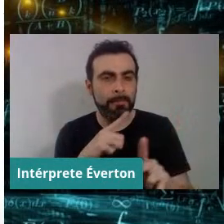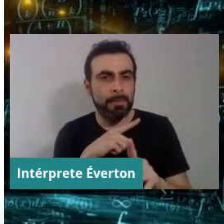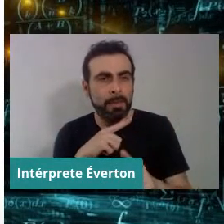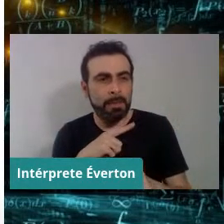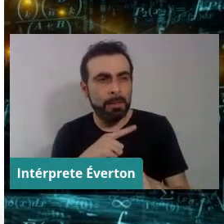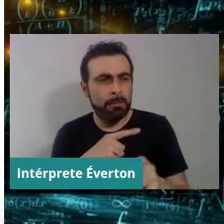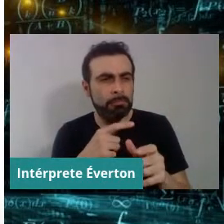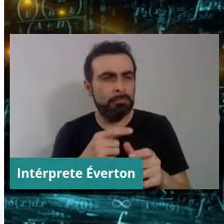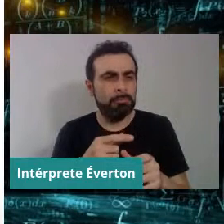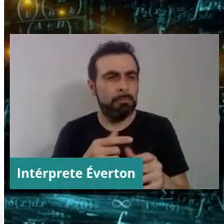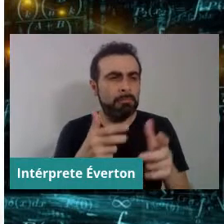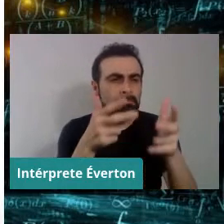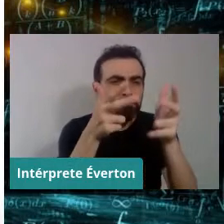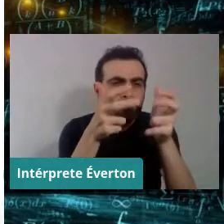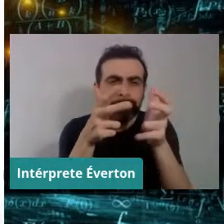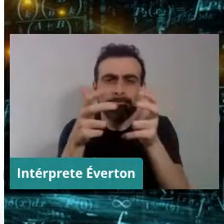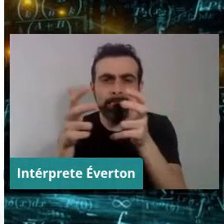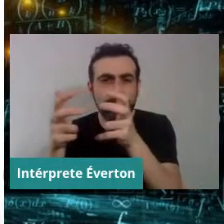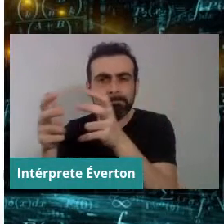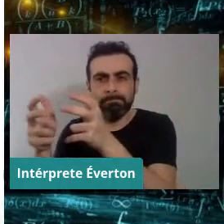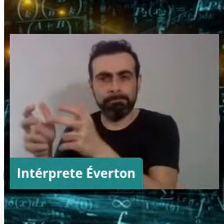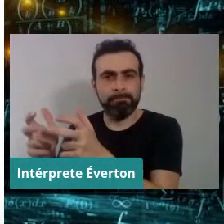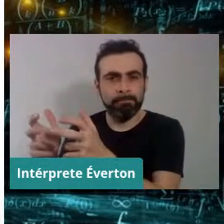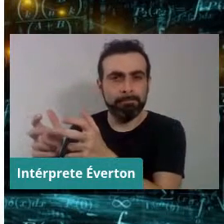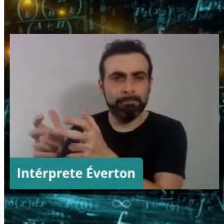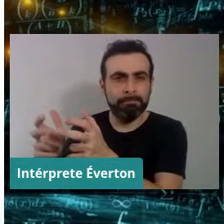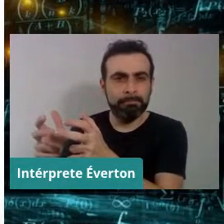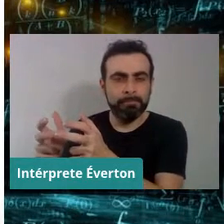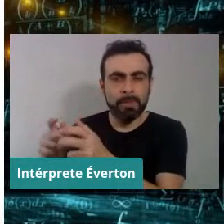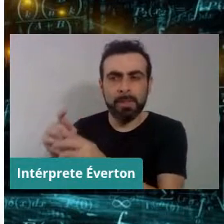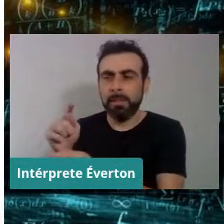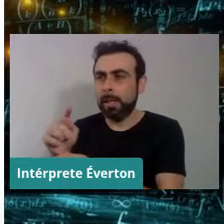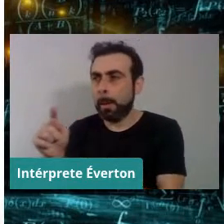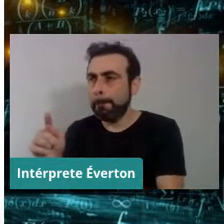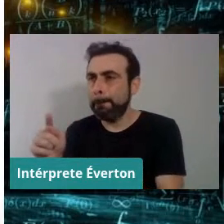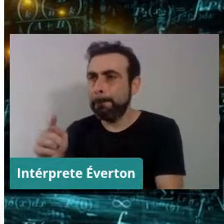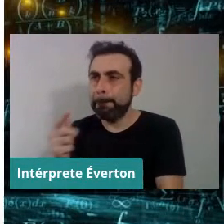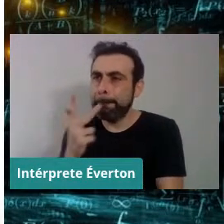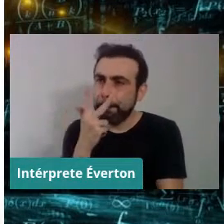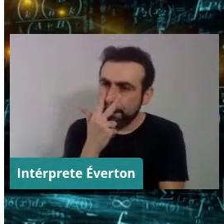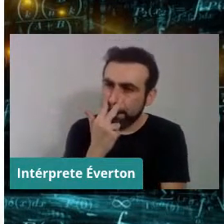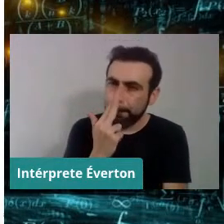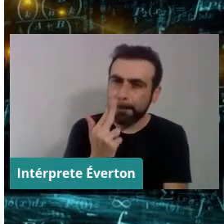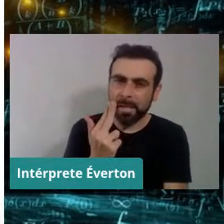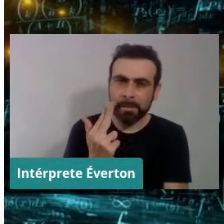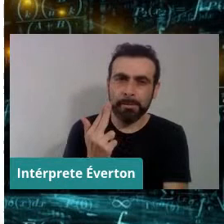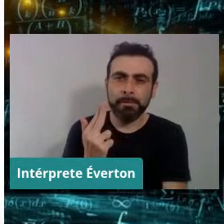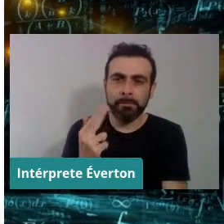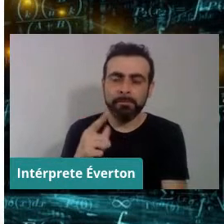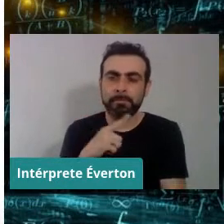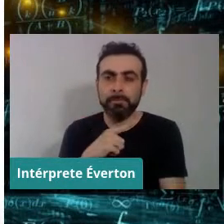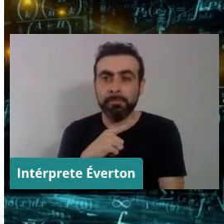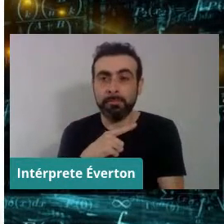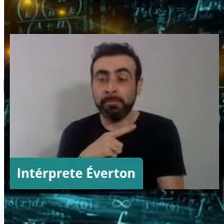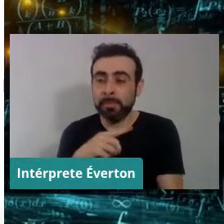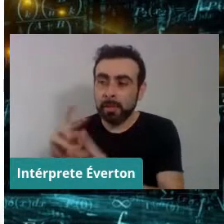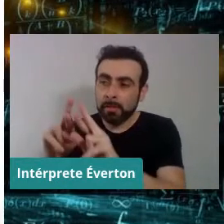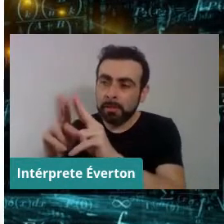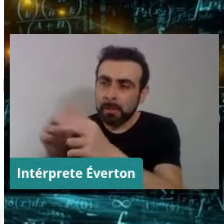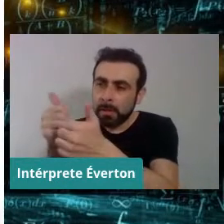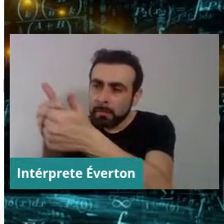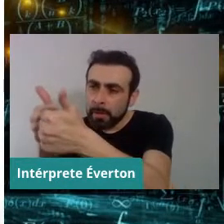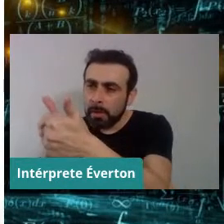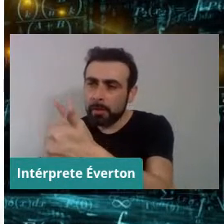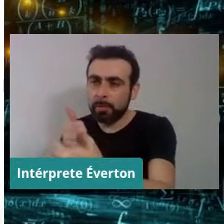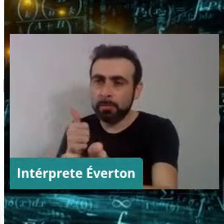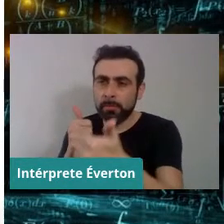horizontes que estão tão distantes, outros horizontes que estão mais perto